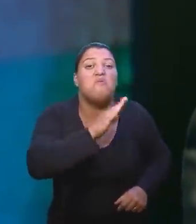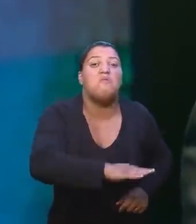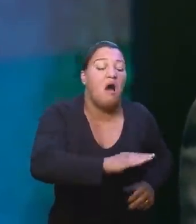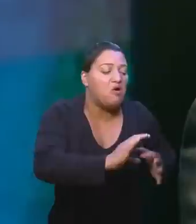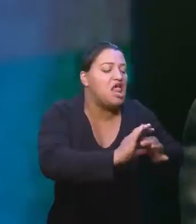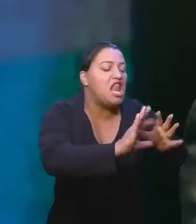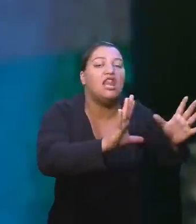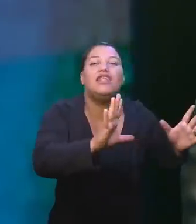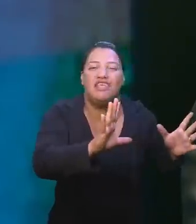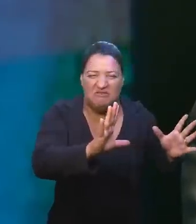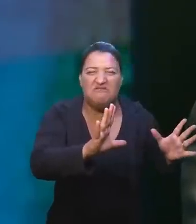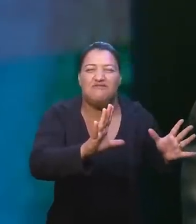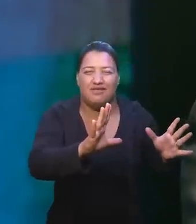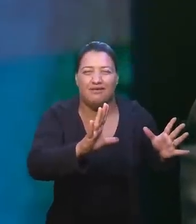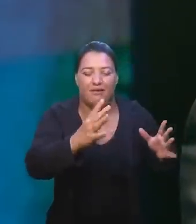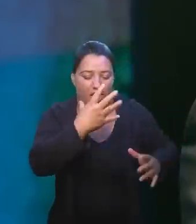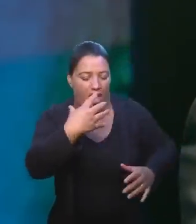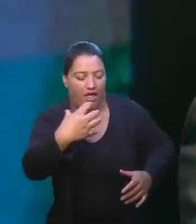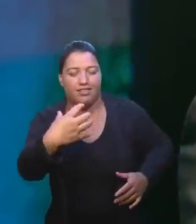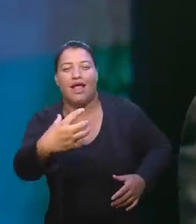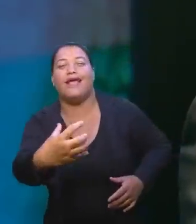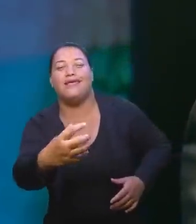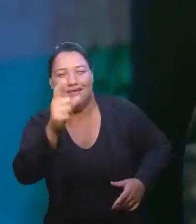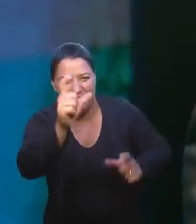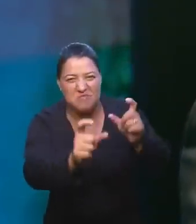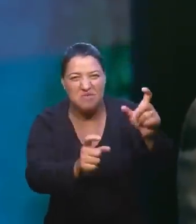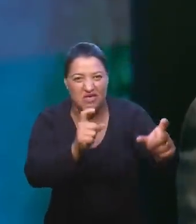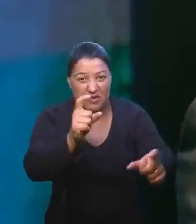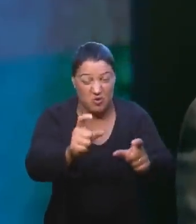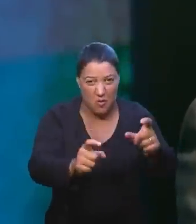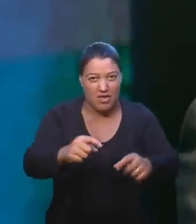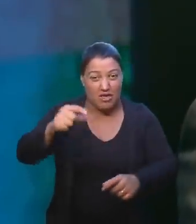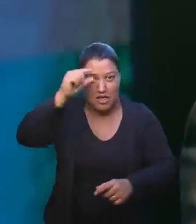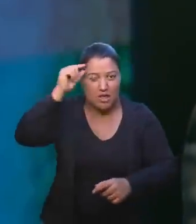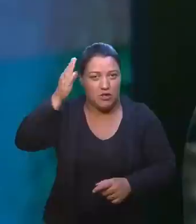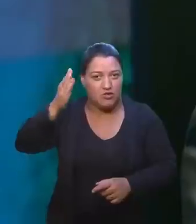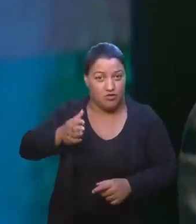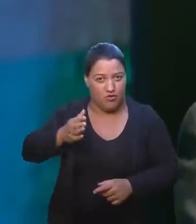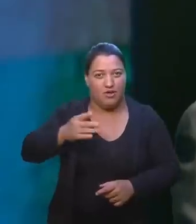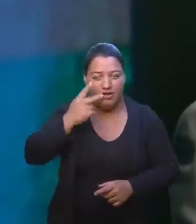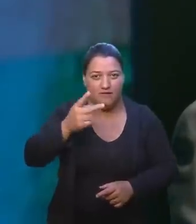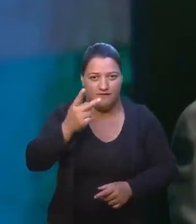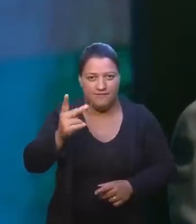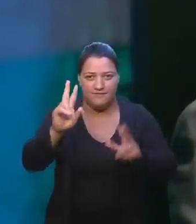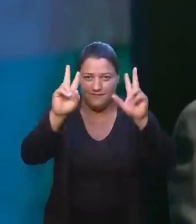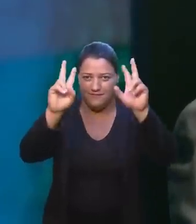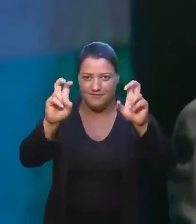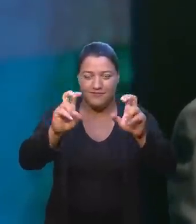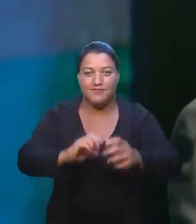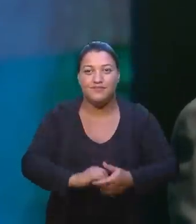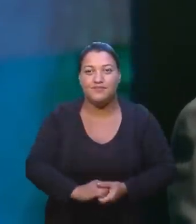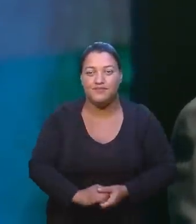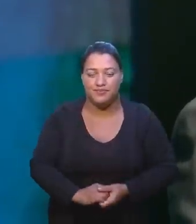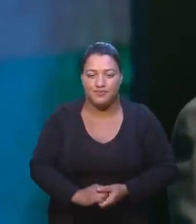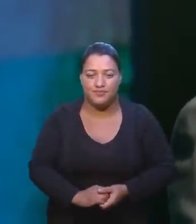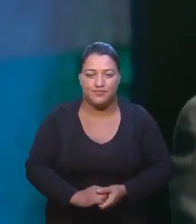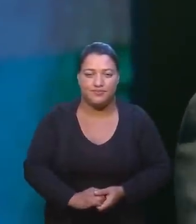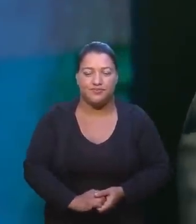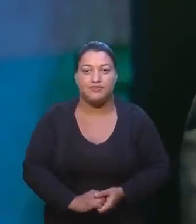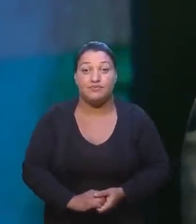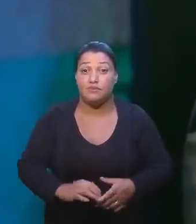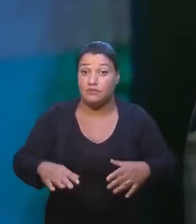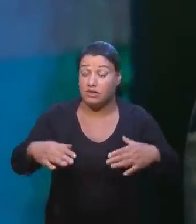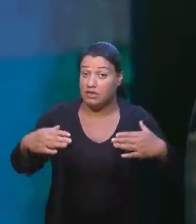liberdade, seduzindo os incautos. Joana, cuidados contínuos.